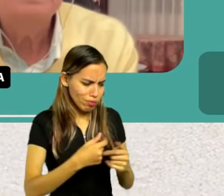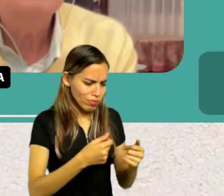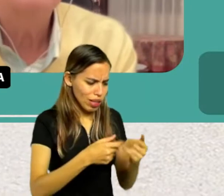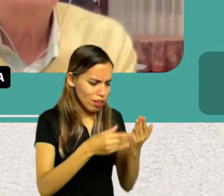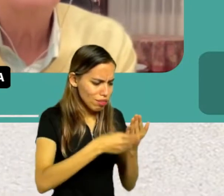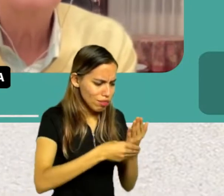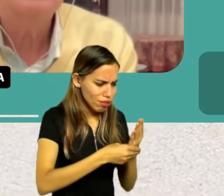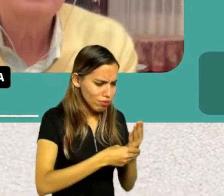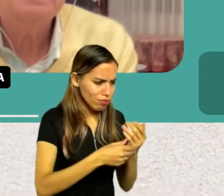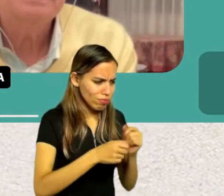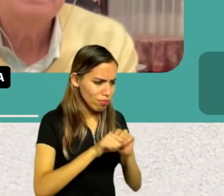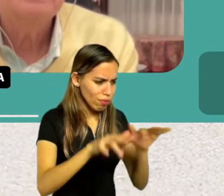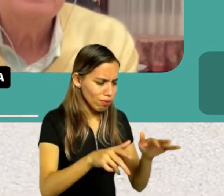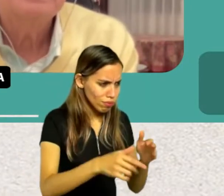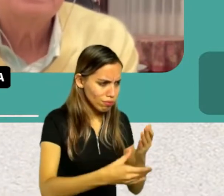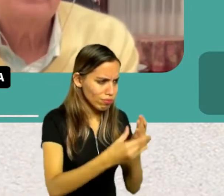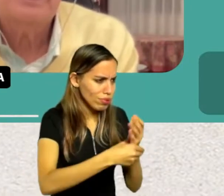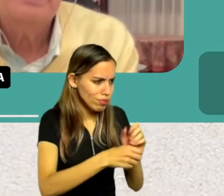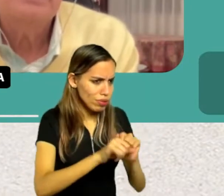em pé.